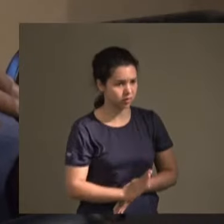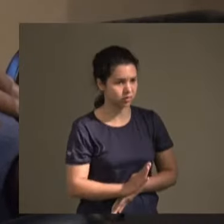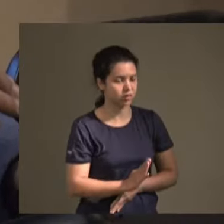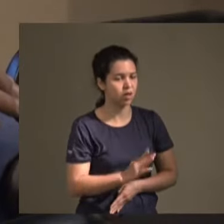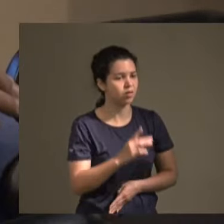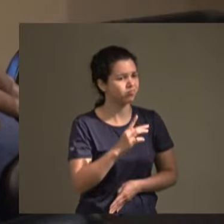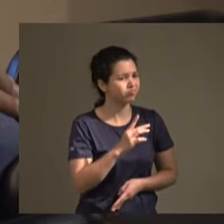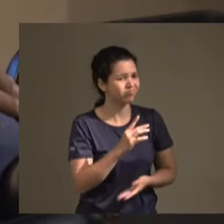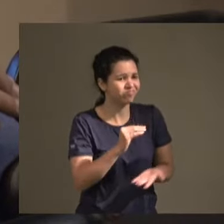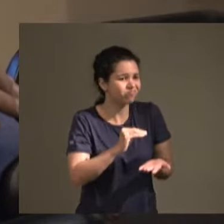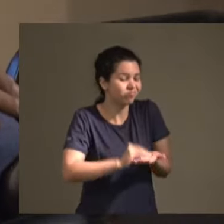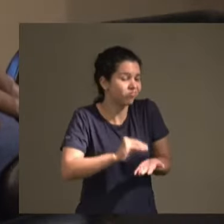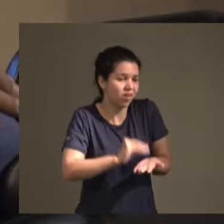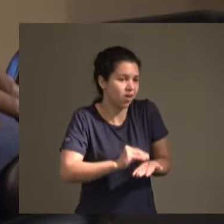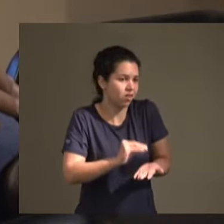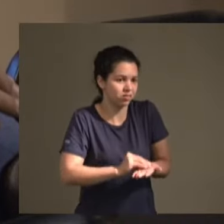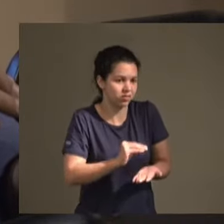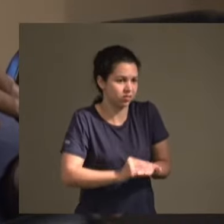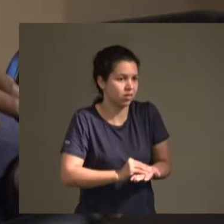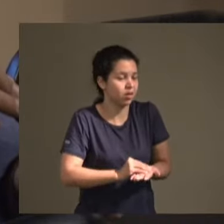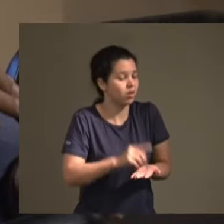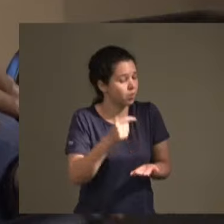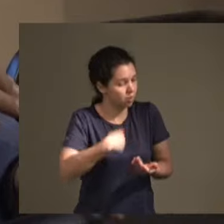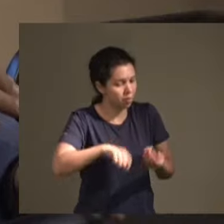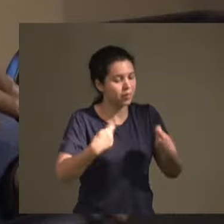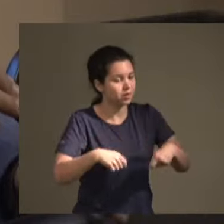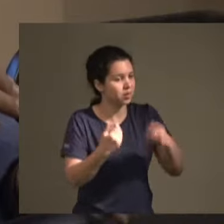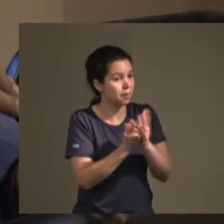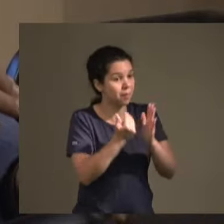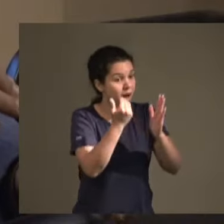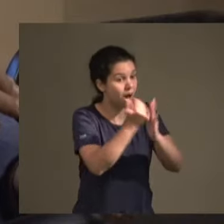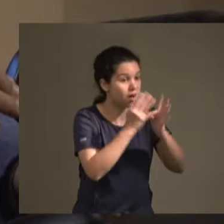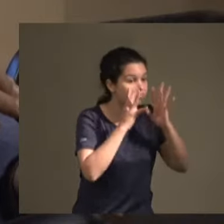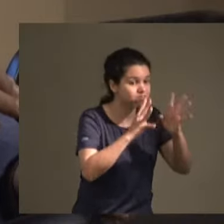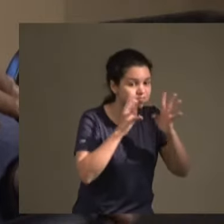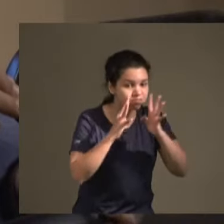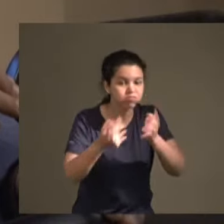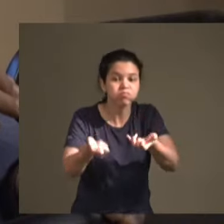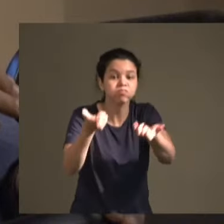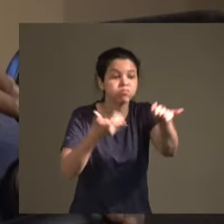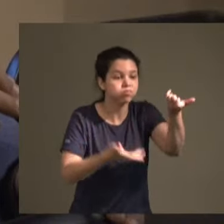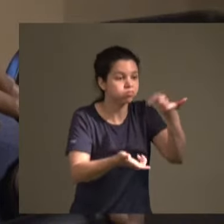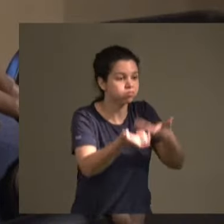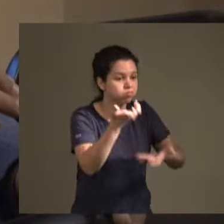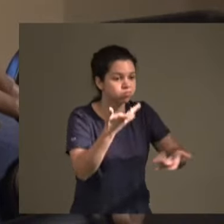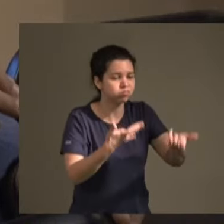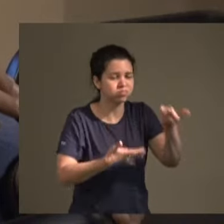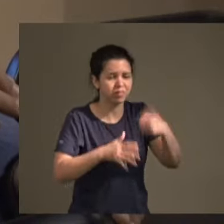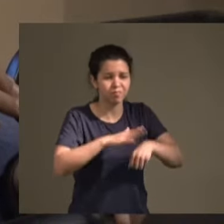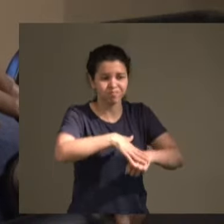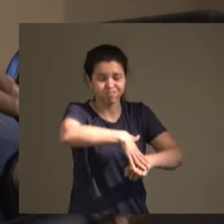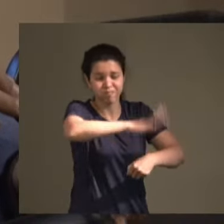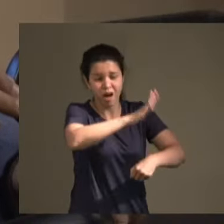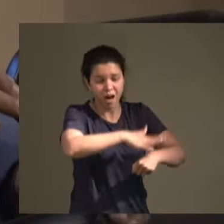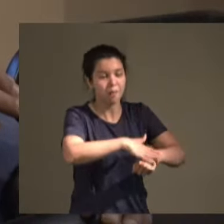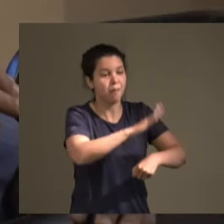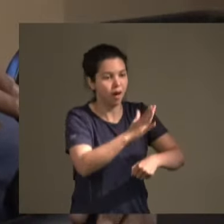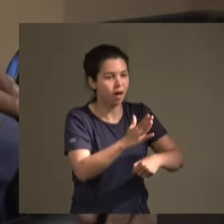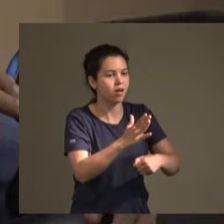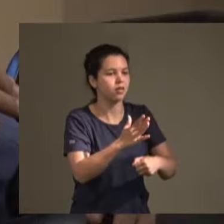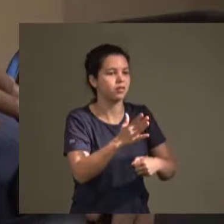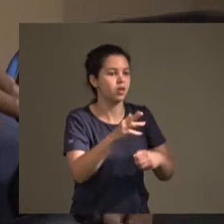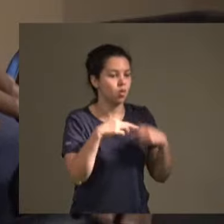as pessoas, a gente sempre precisa de mais. O sinal de mais, ele é infinito. Então, quanto mais, mais, melhor,